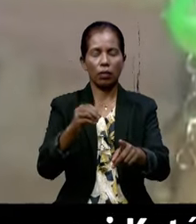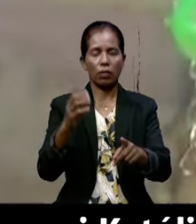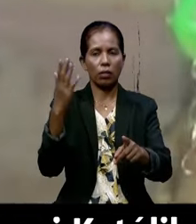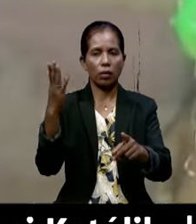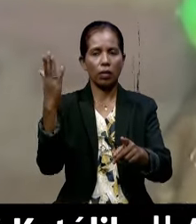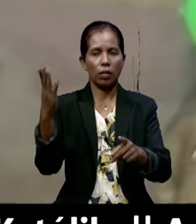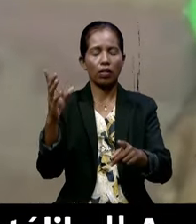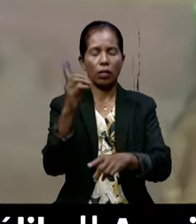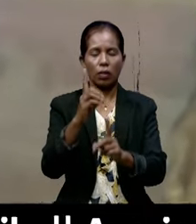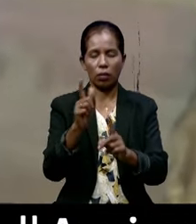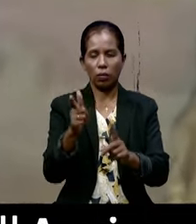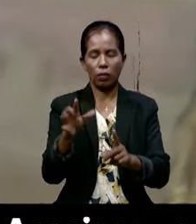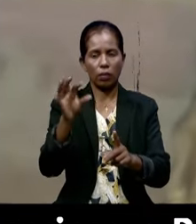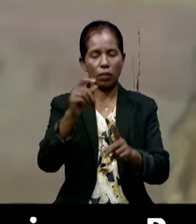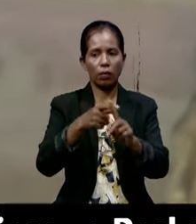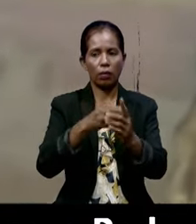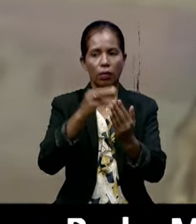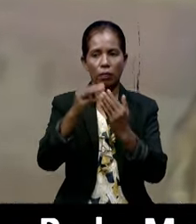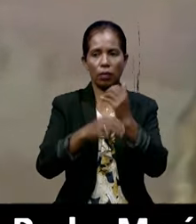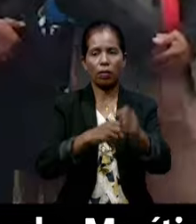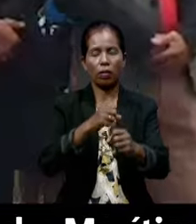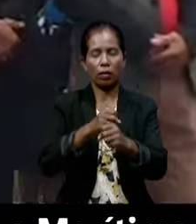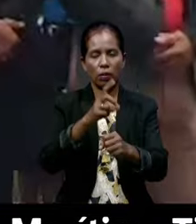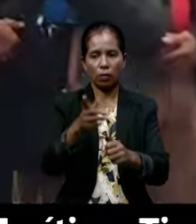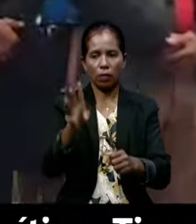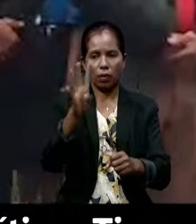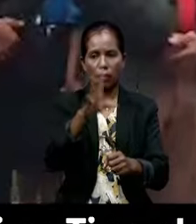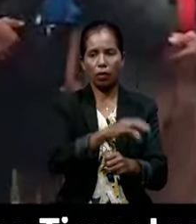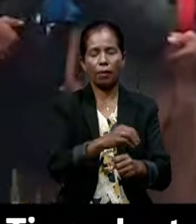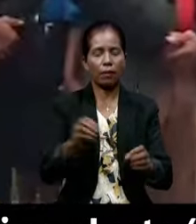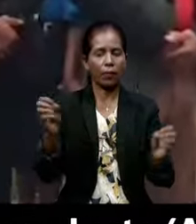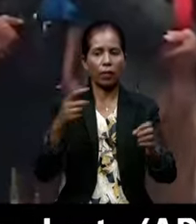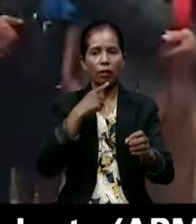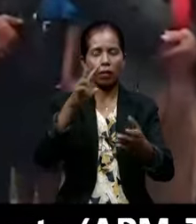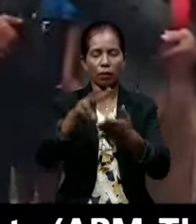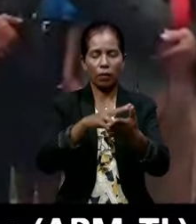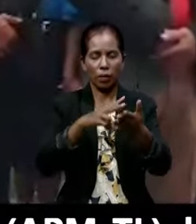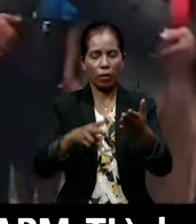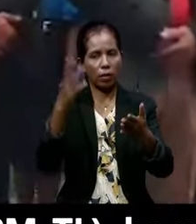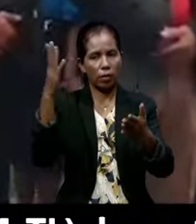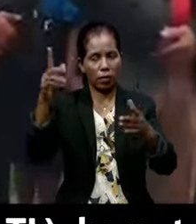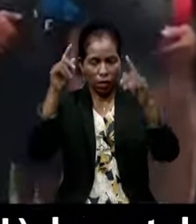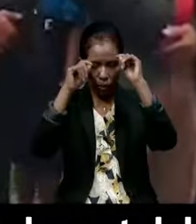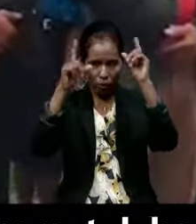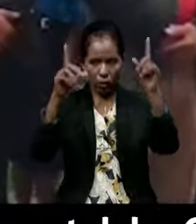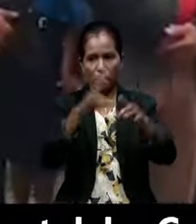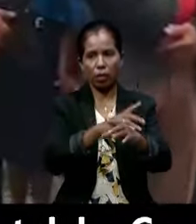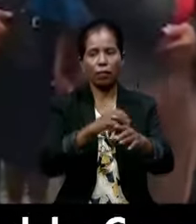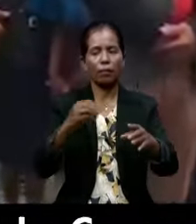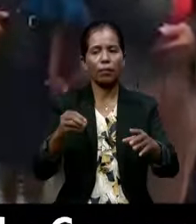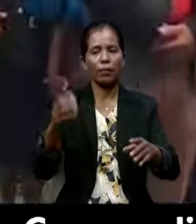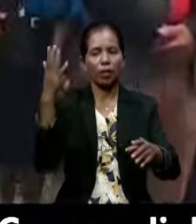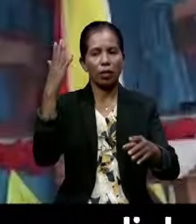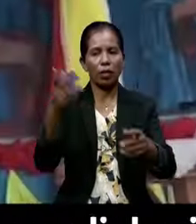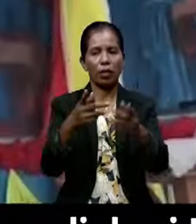Jesus ia lorong ron resensia fulan mayu tinang riu ron resingat. Bispo Bocau mos lamenta ho violensia nebe akontese ya Timor Leste nomos foi na laisne